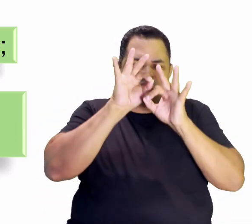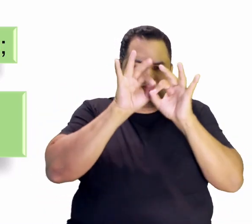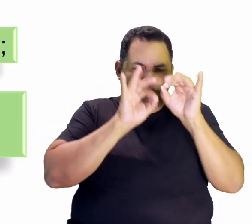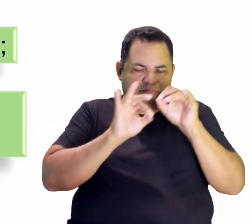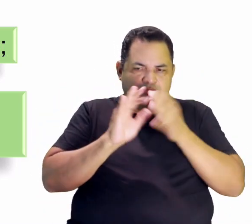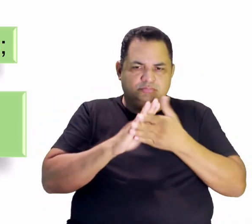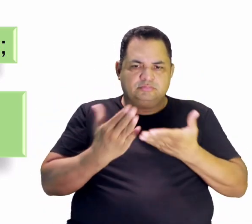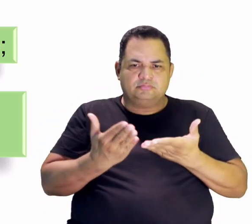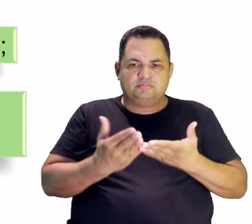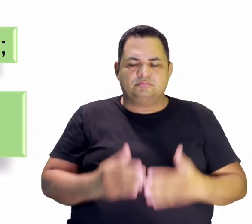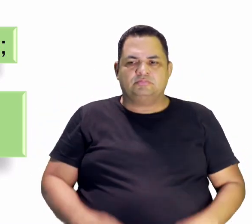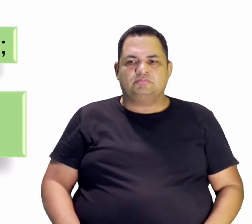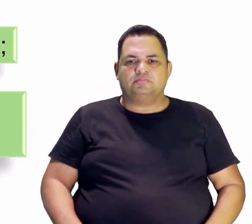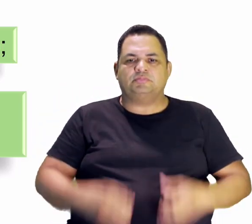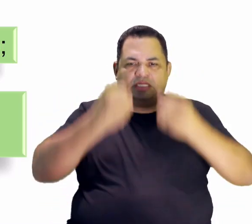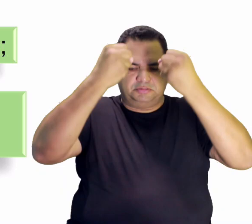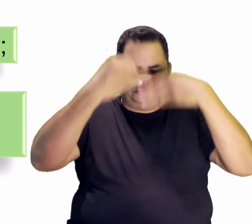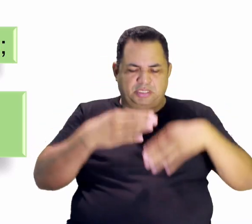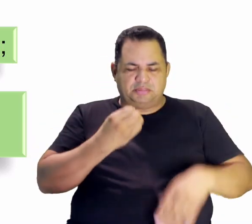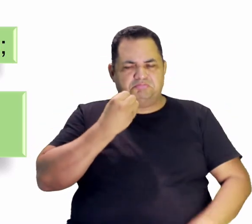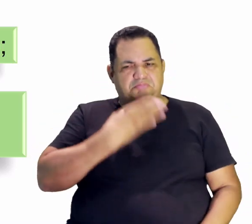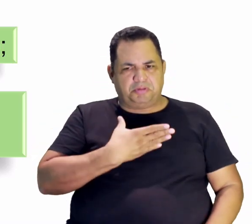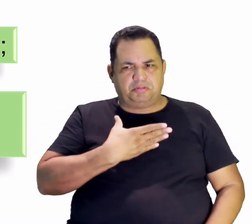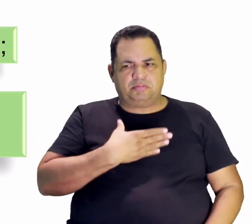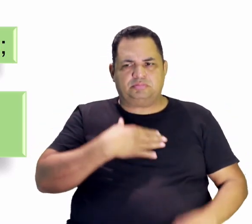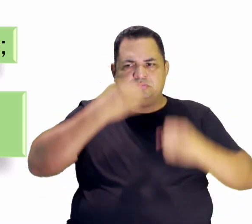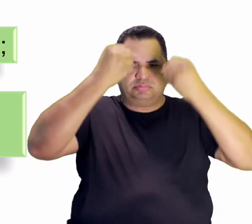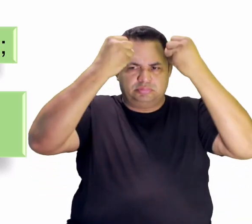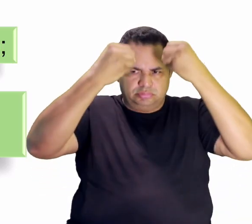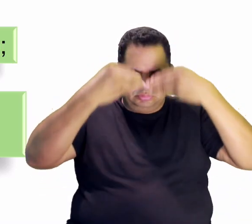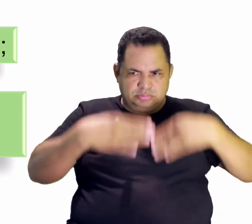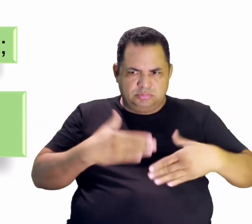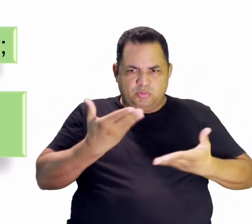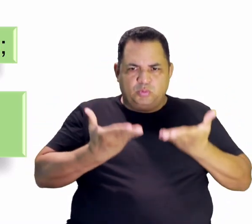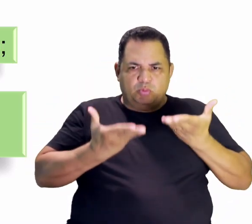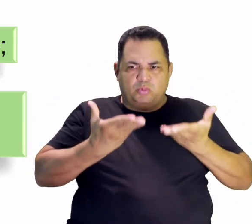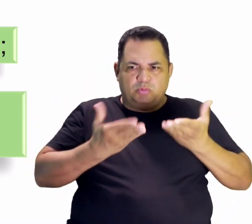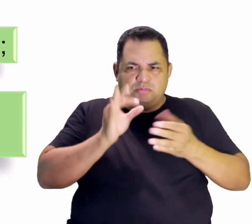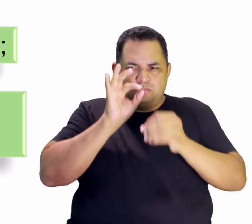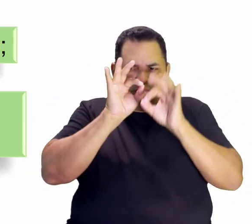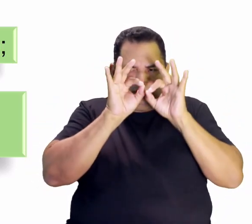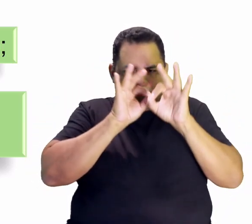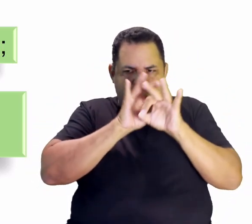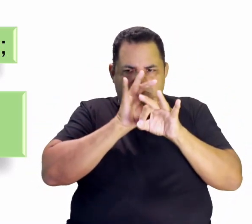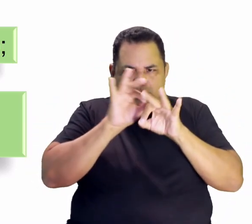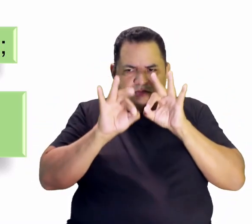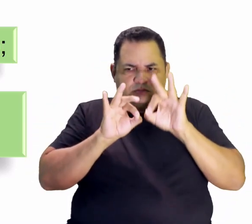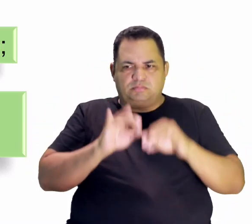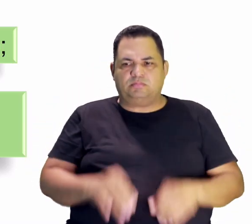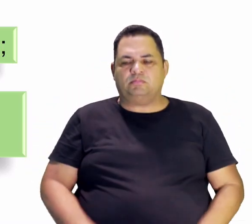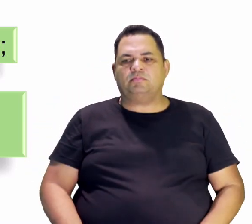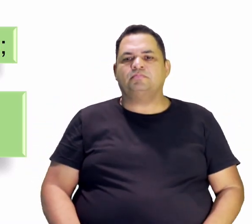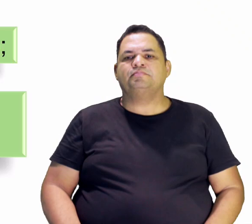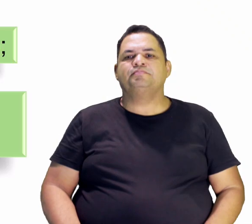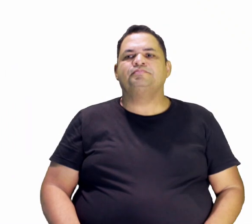bem frisado para vocês essa questão do equilíbrio de uma partícula, tá?